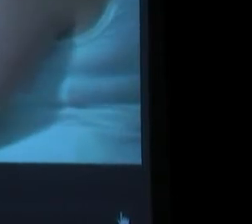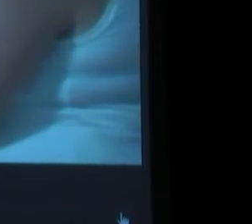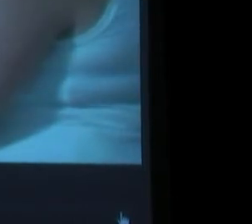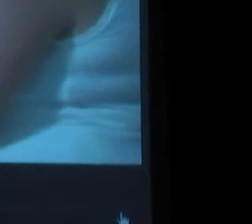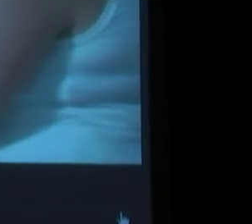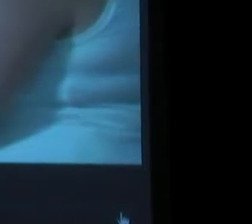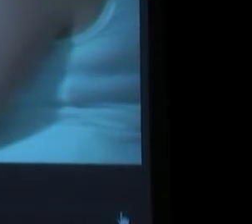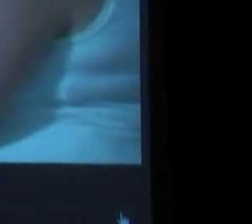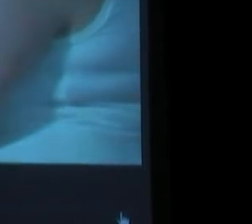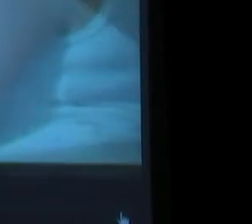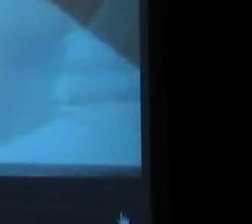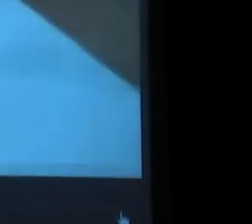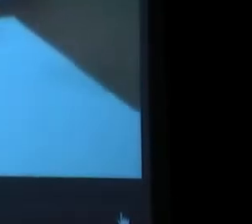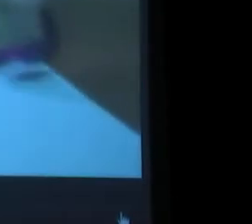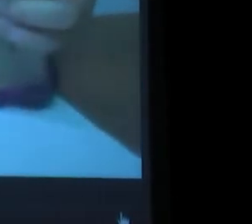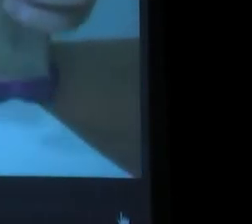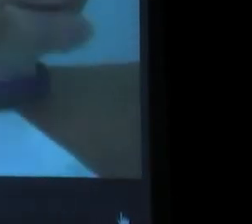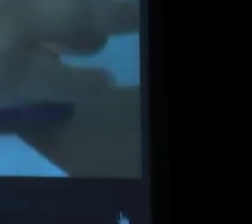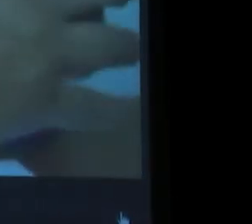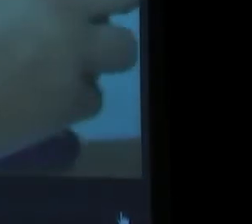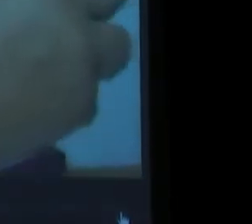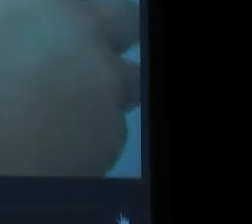terapia ocupacional,